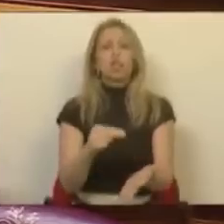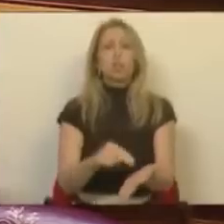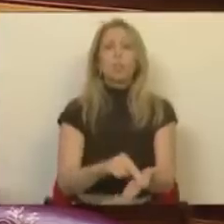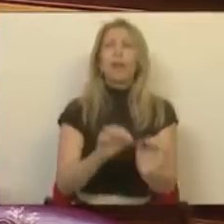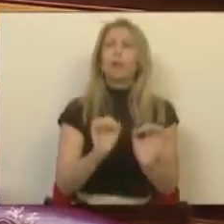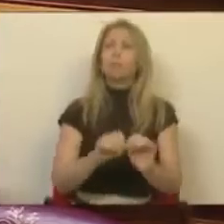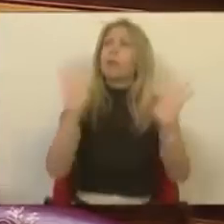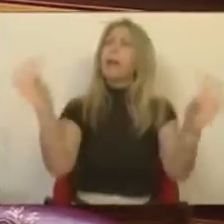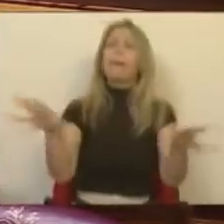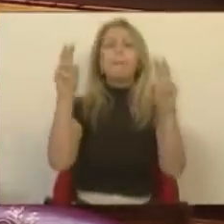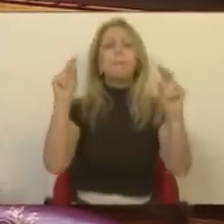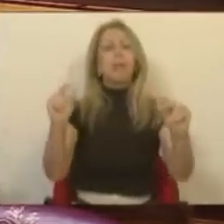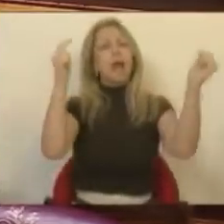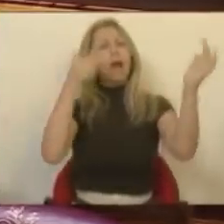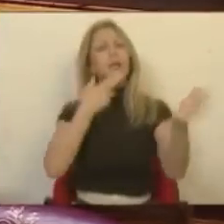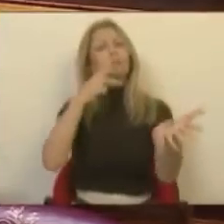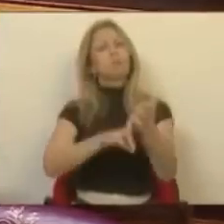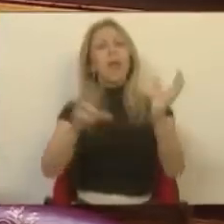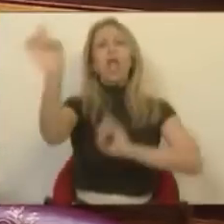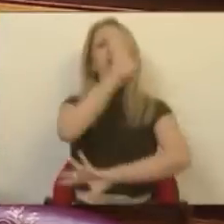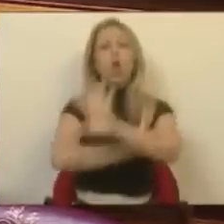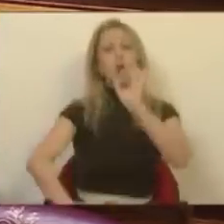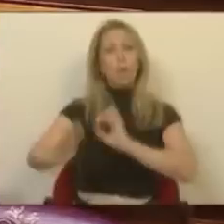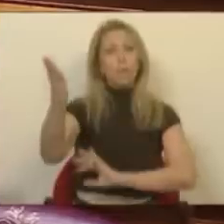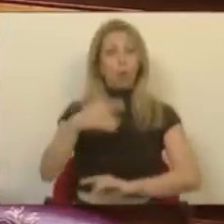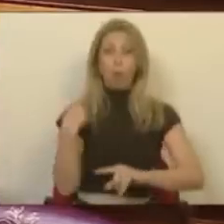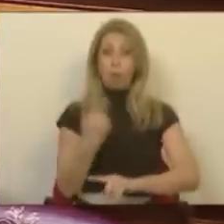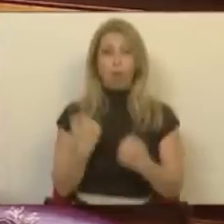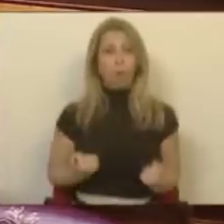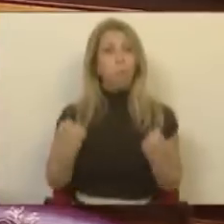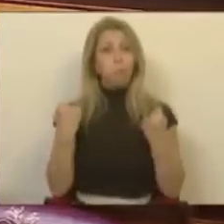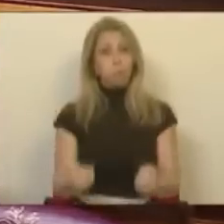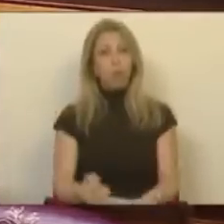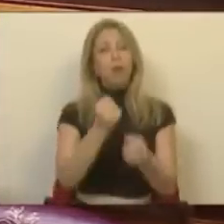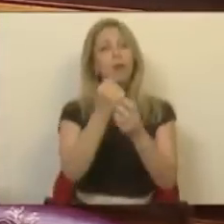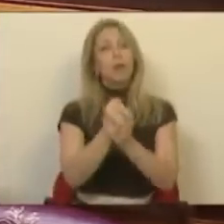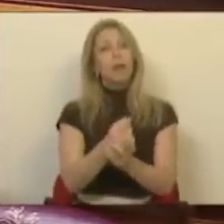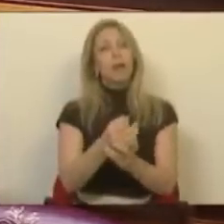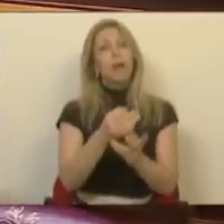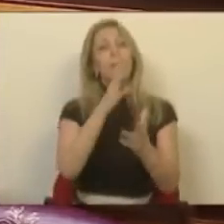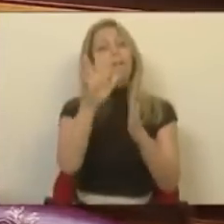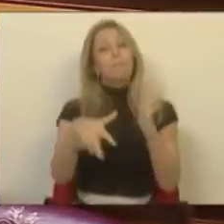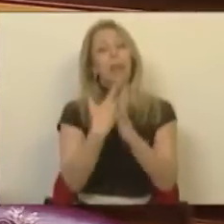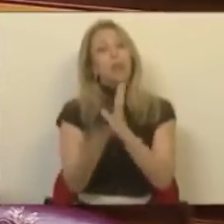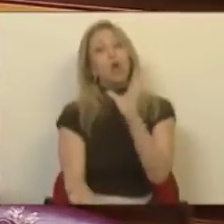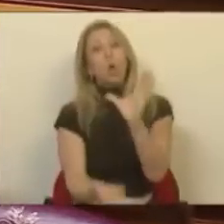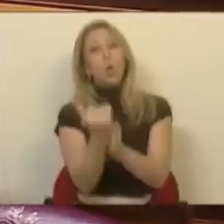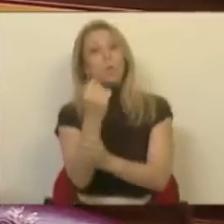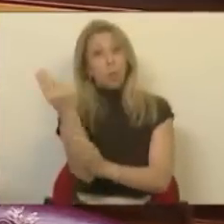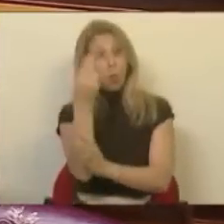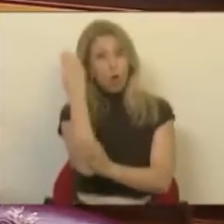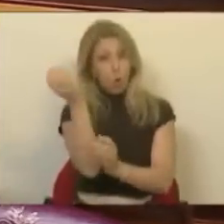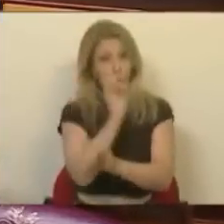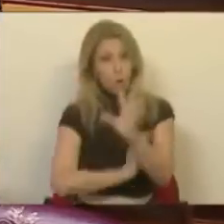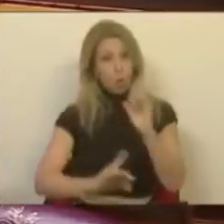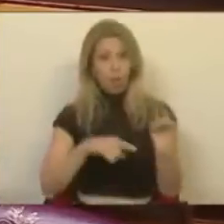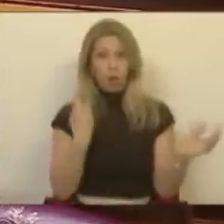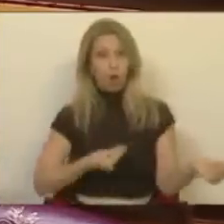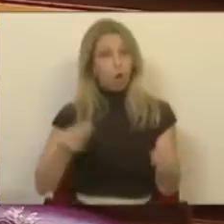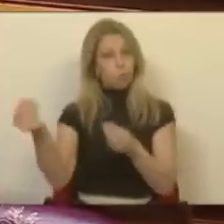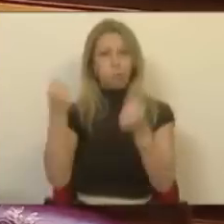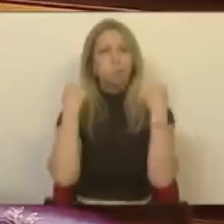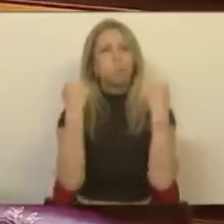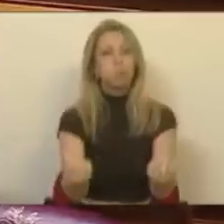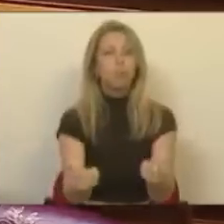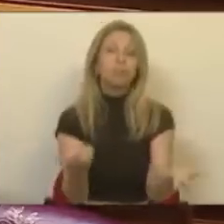verdadeiro milagre europeu que não seríamos que a base de apresentar um plano de recuperação na União Europeia a verdade é que o presente